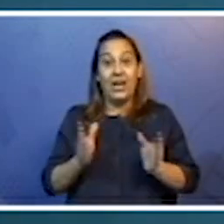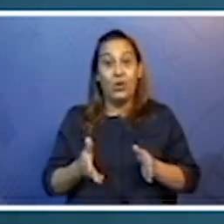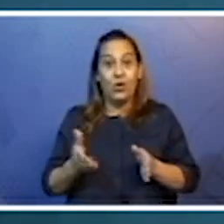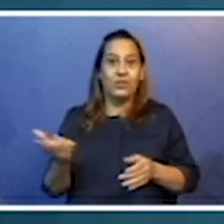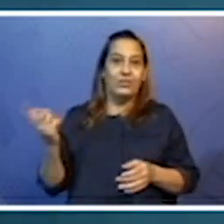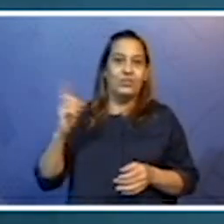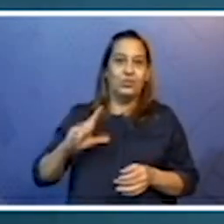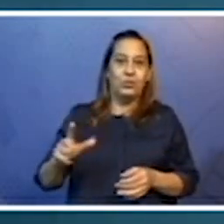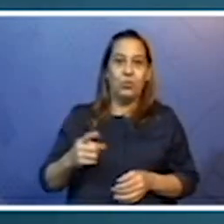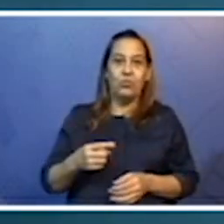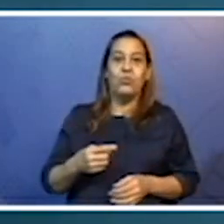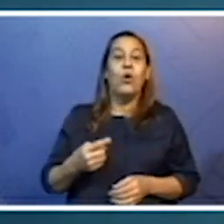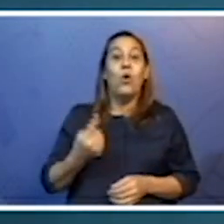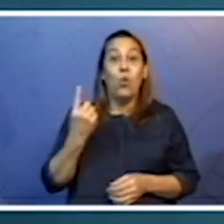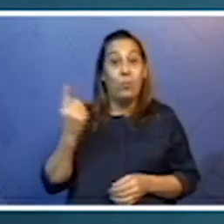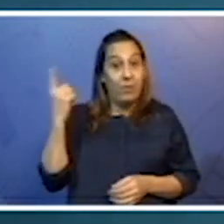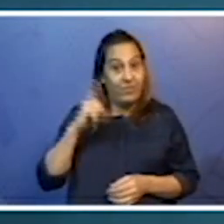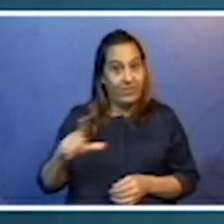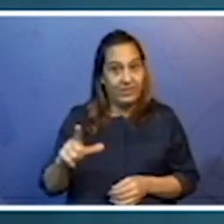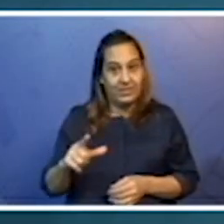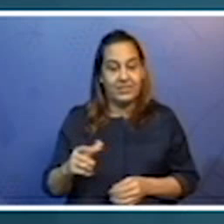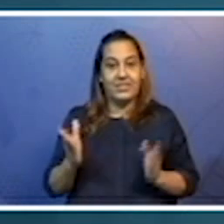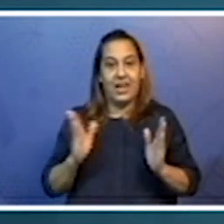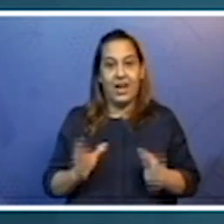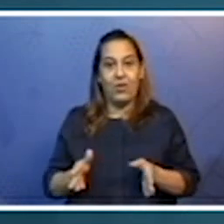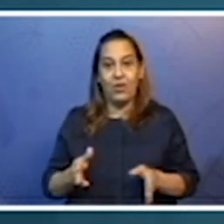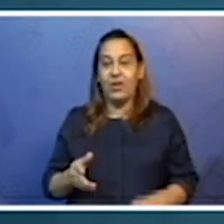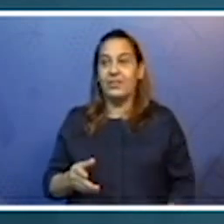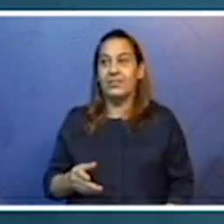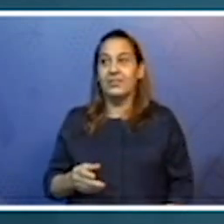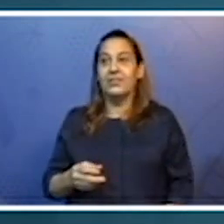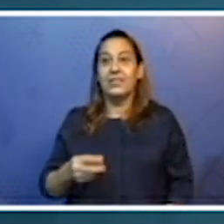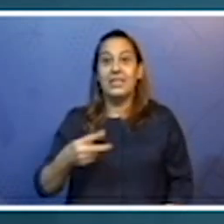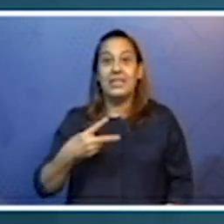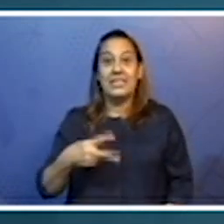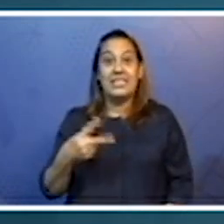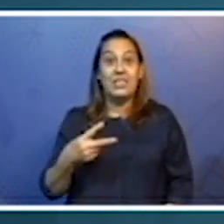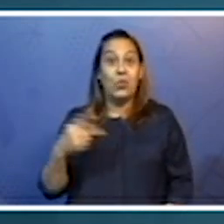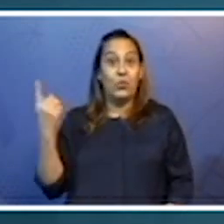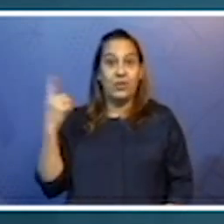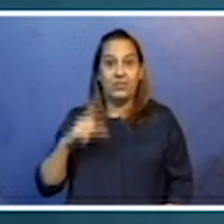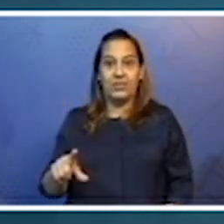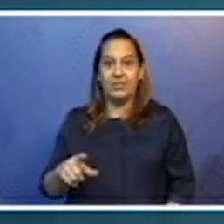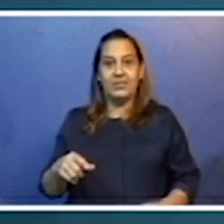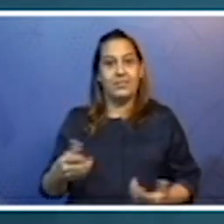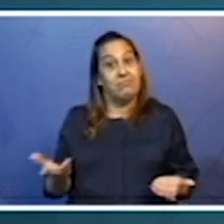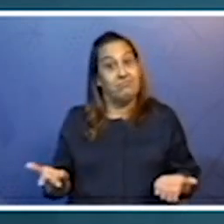O mais uma vez. Vamos ver. Será que é só mais uma vez é o suficiente?